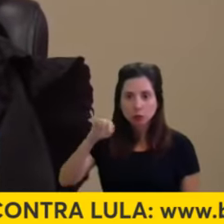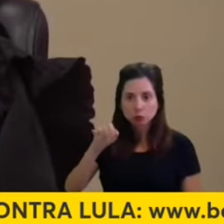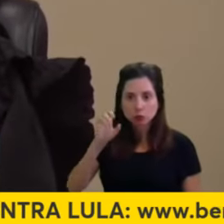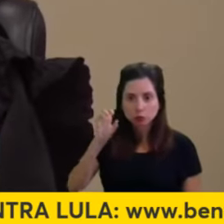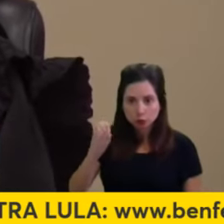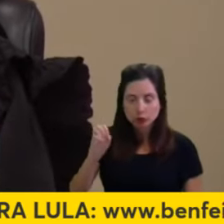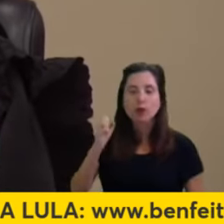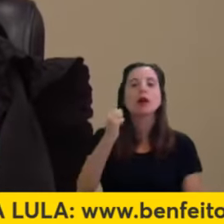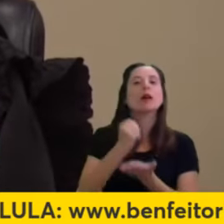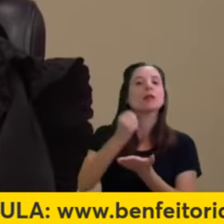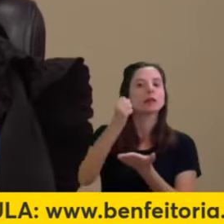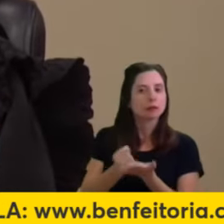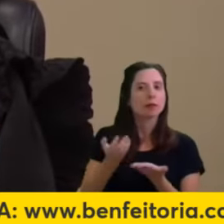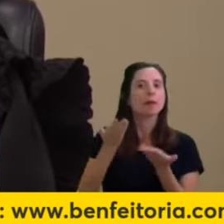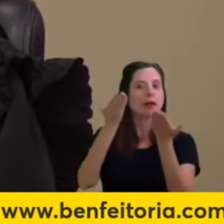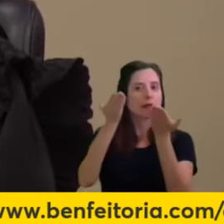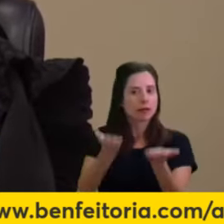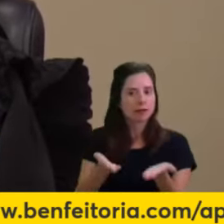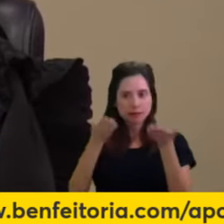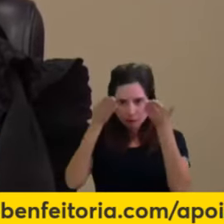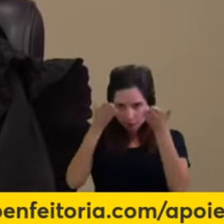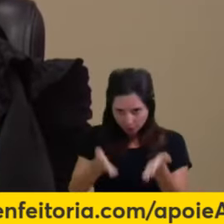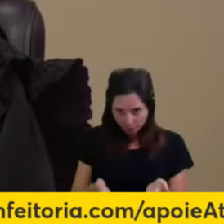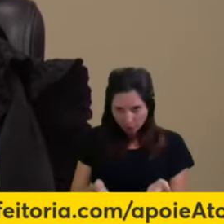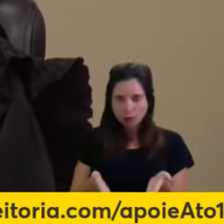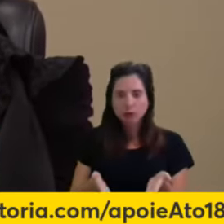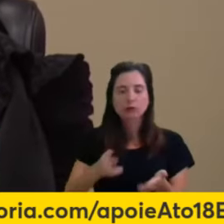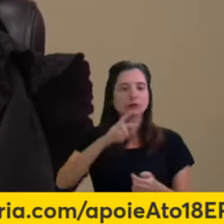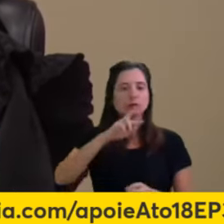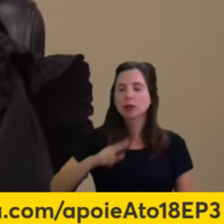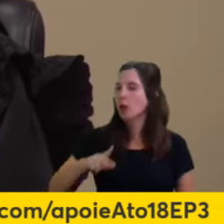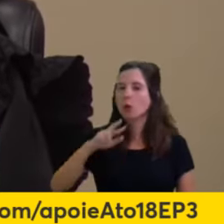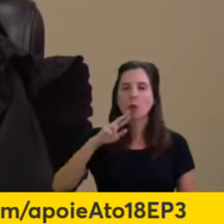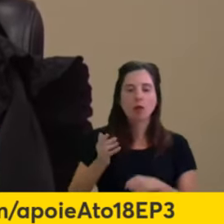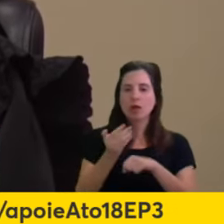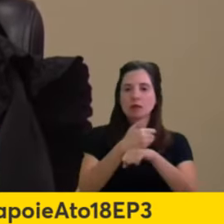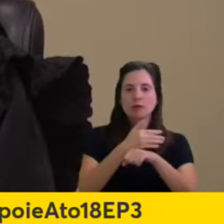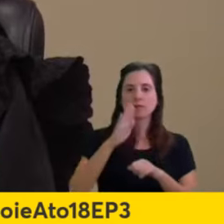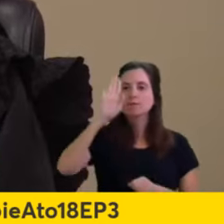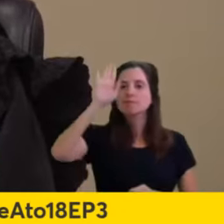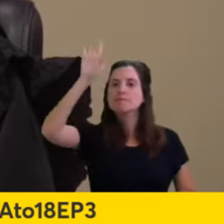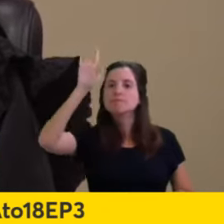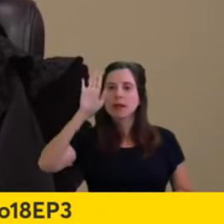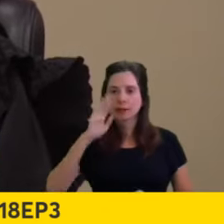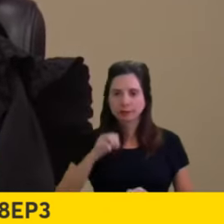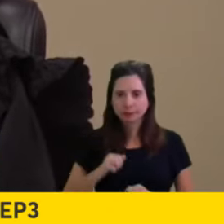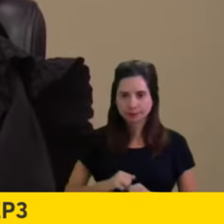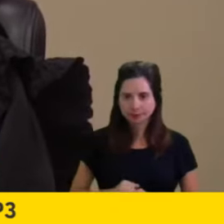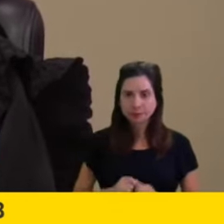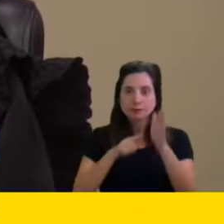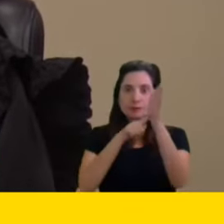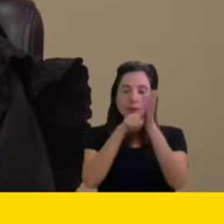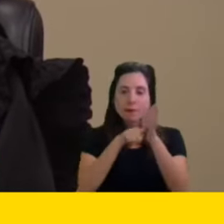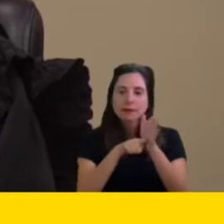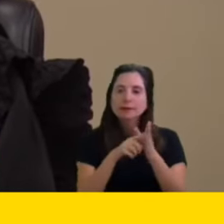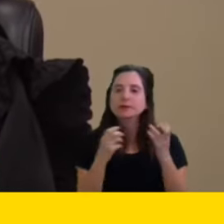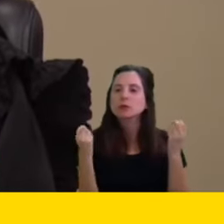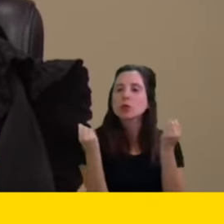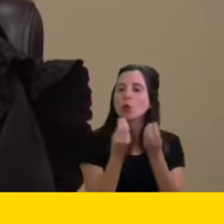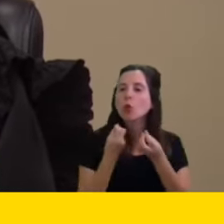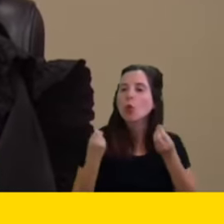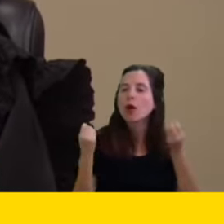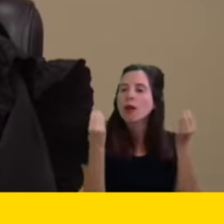finalidade não pode ser considerada verba de pré-campanha realização de pesquisa qualitativa sobre opinião popular em políticas